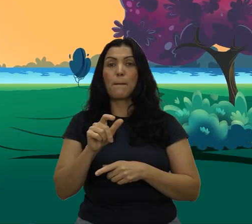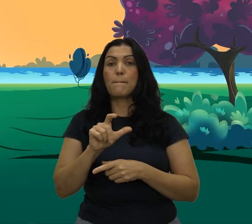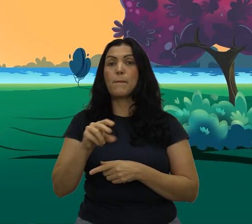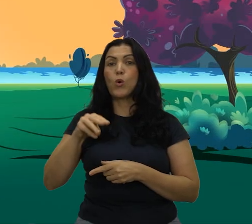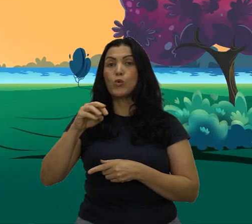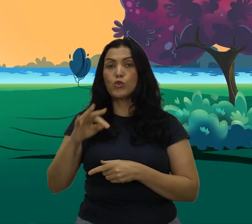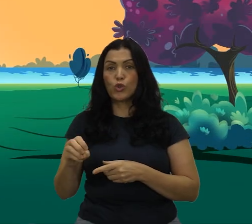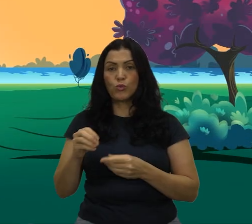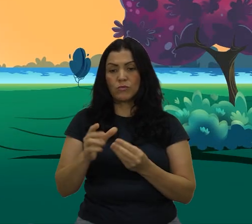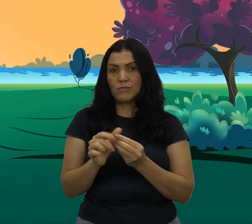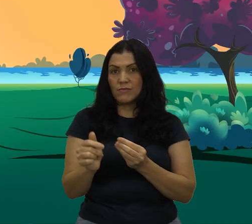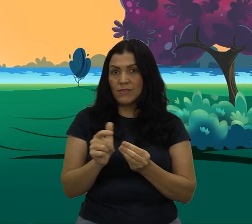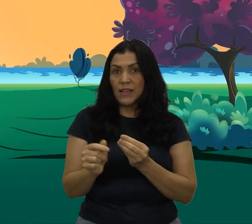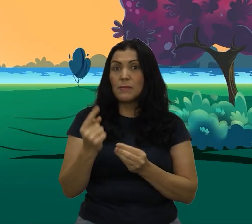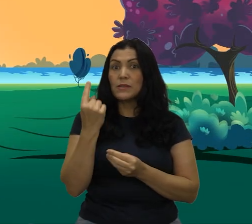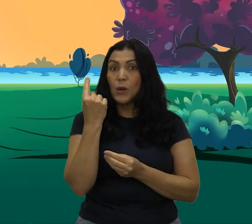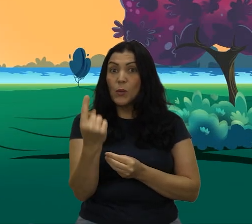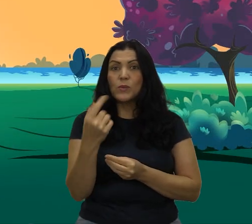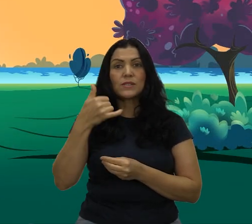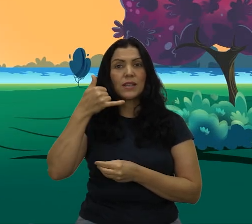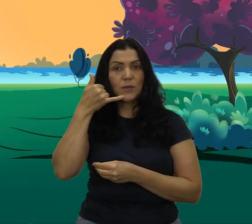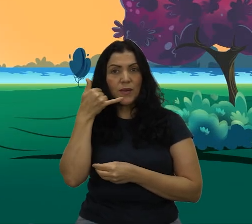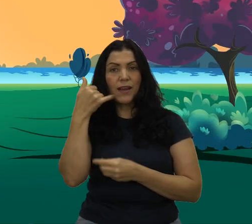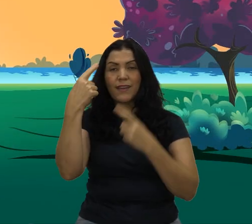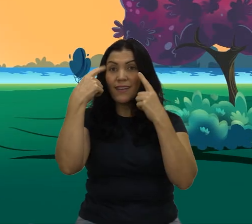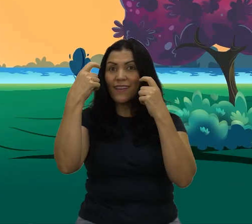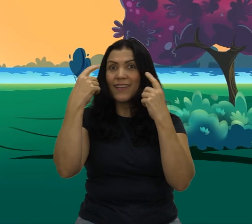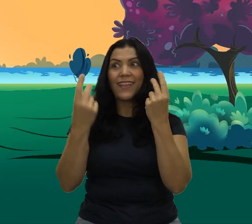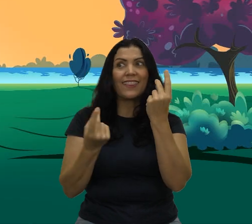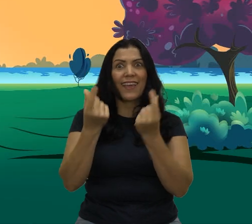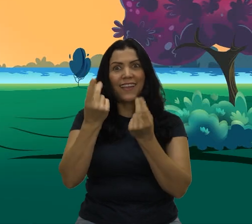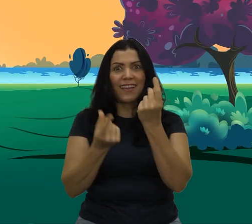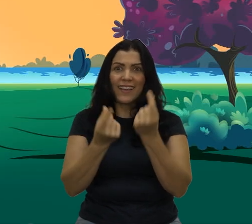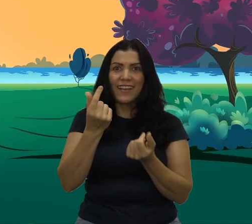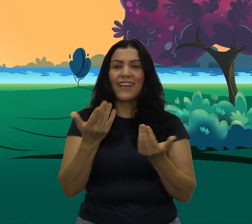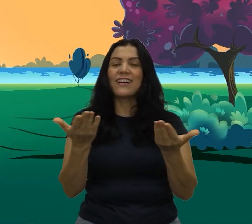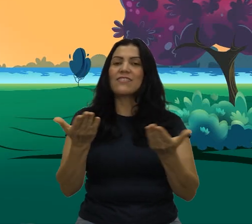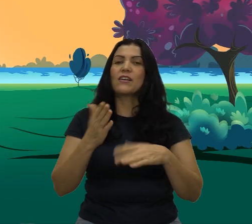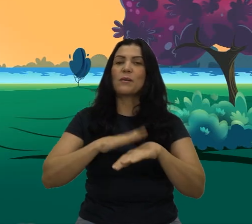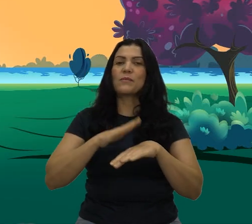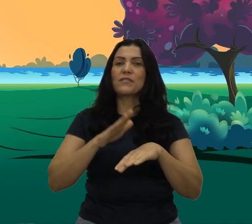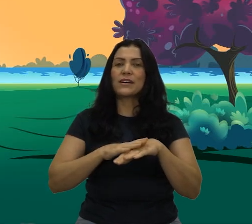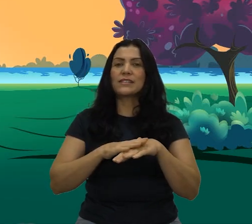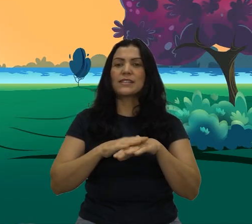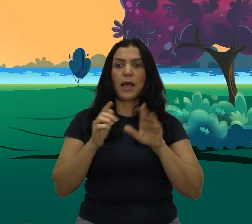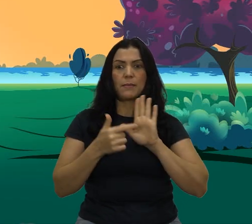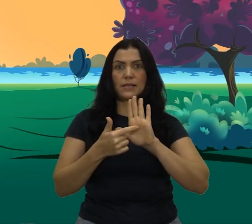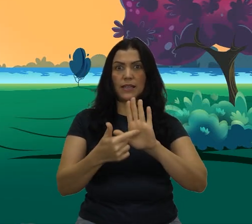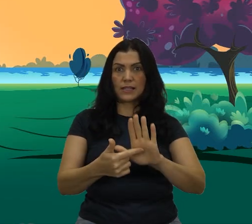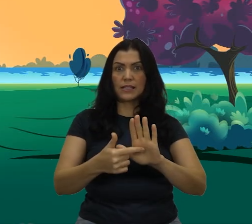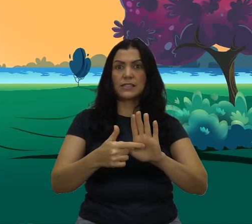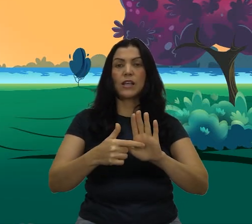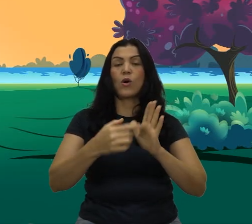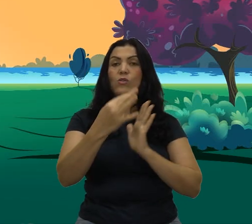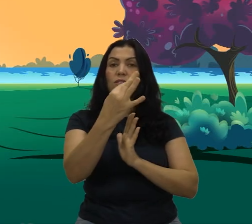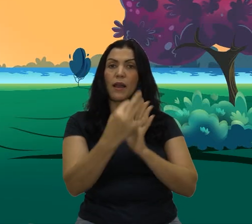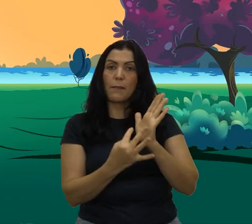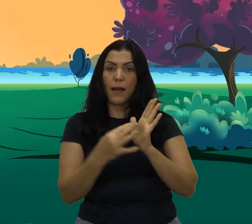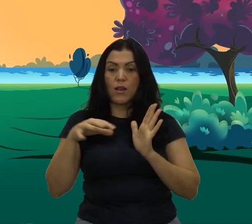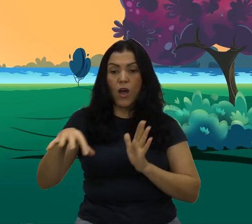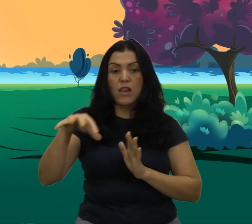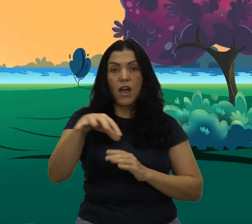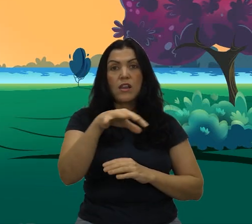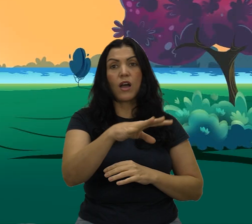motion. E para isso, só vão precisar de um celular e boas ideias. Vão poder desenvolver apresentações e trabalhos